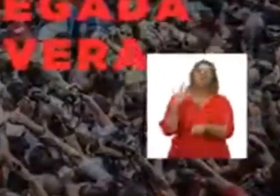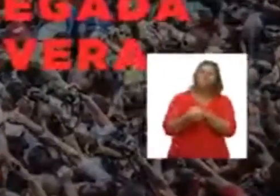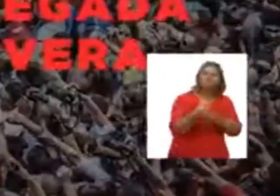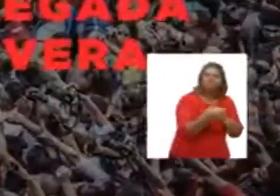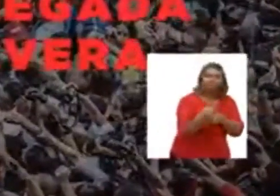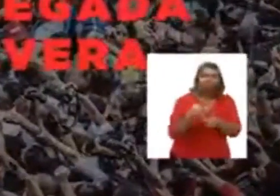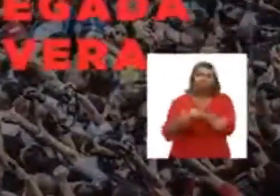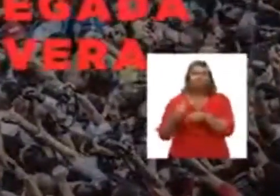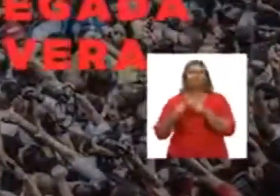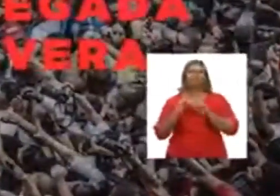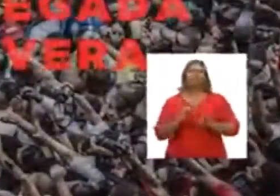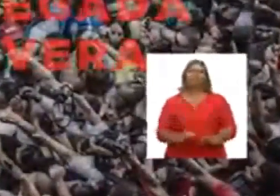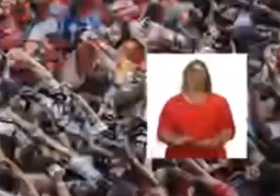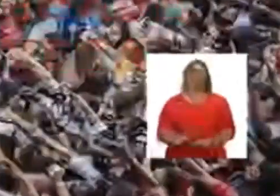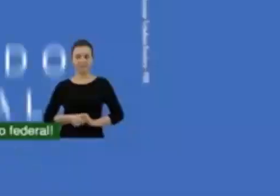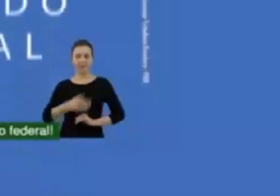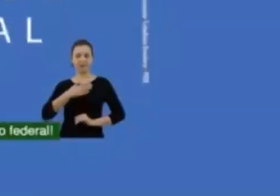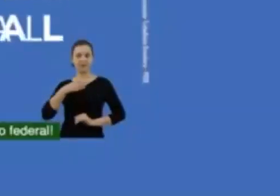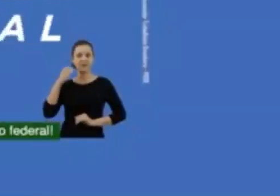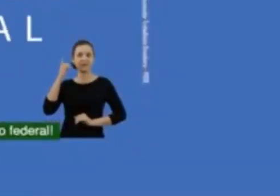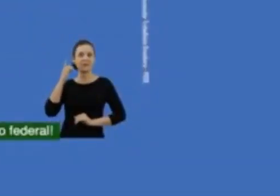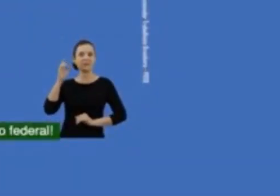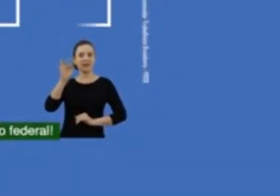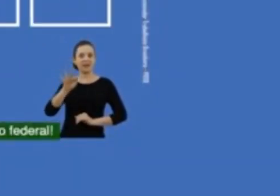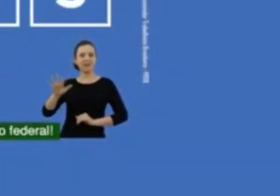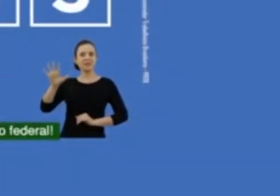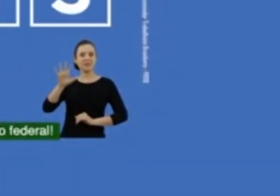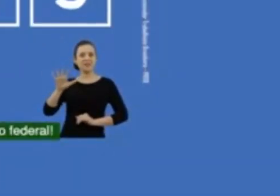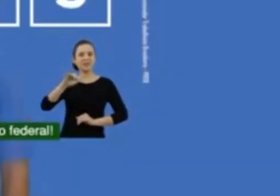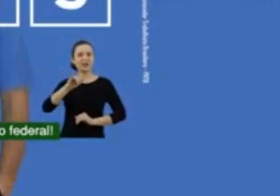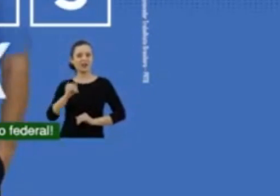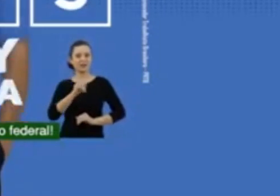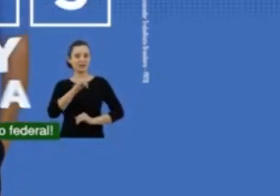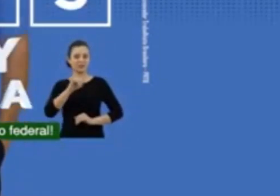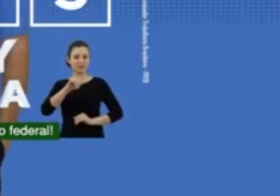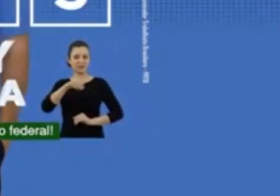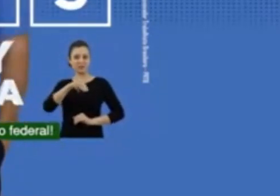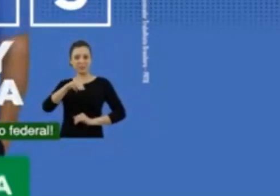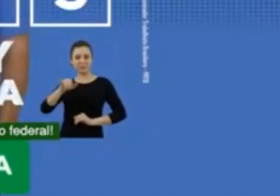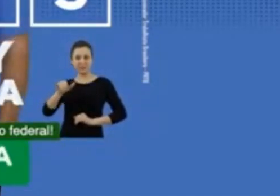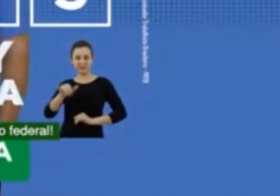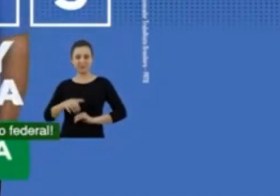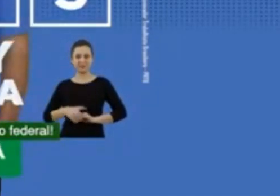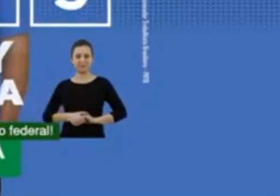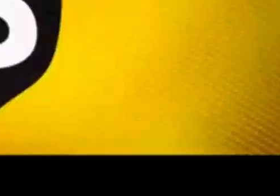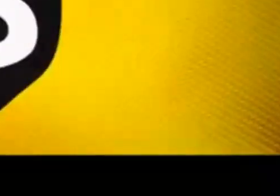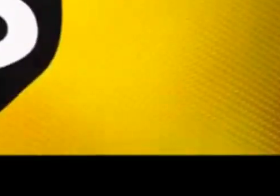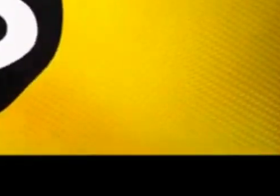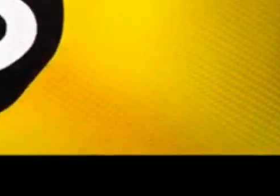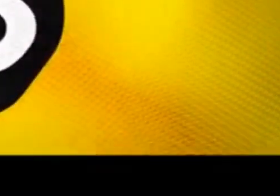a chegada da primavera. Vivi Pereira, meu deputado federal.